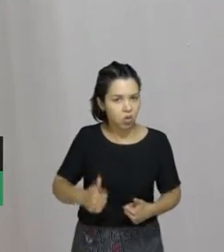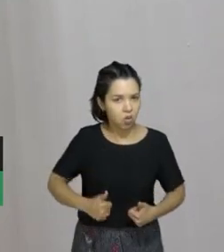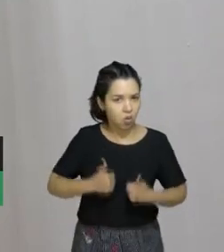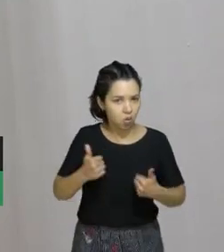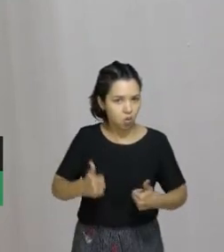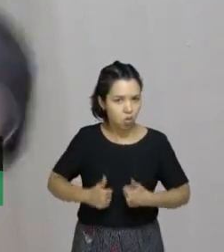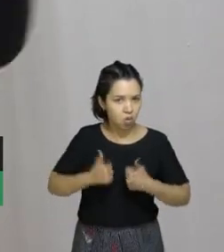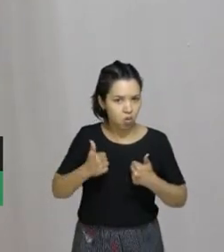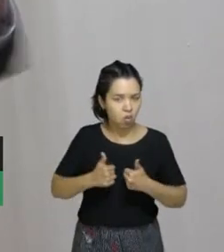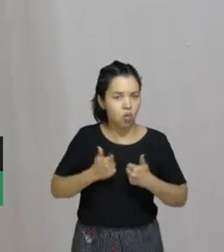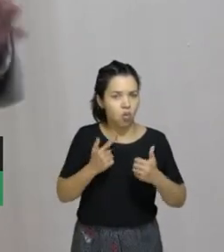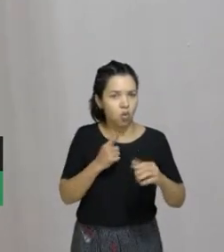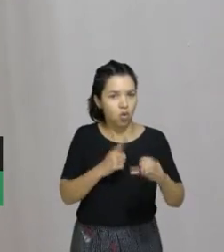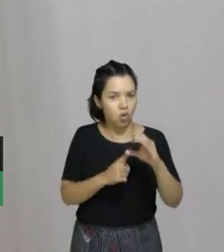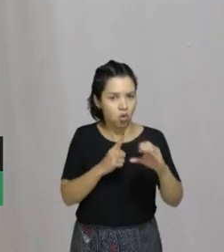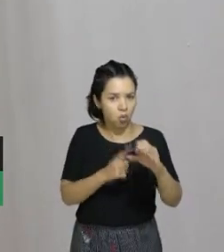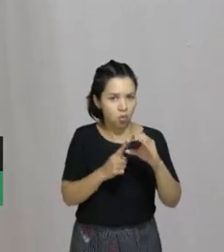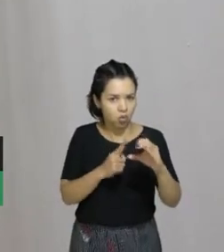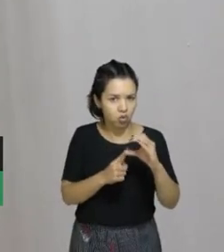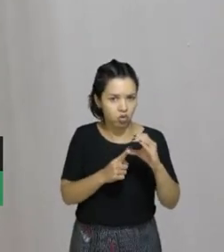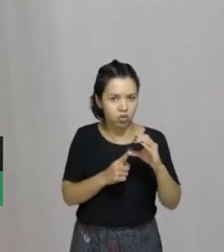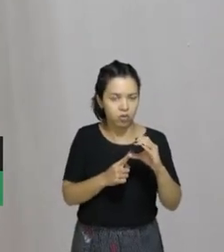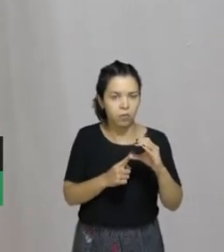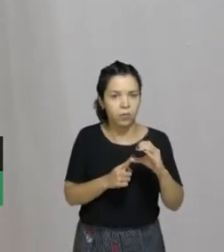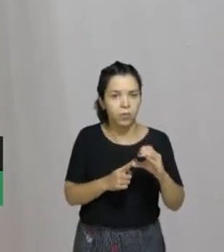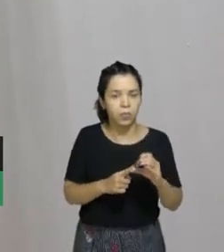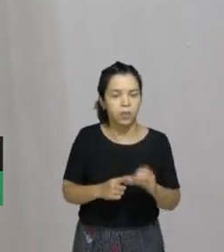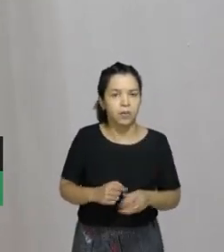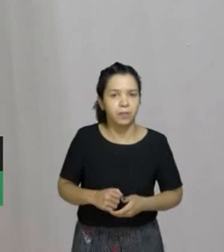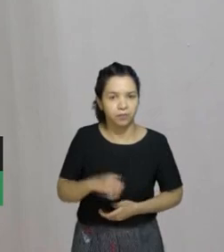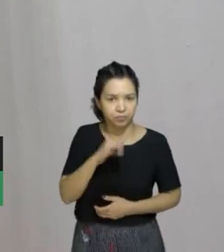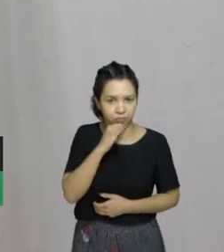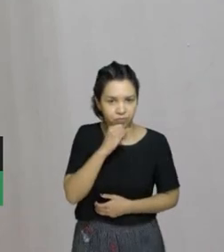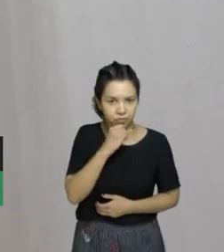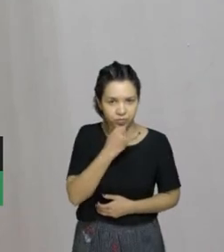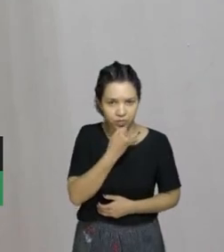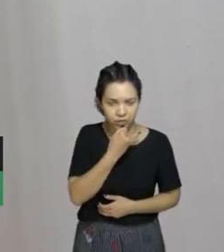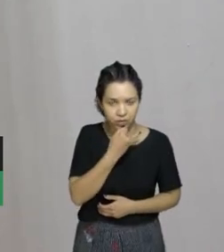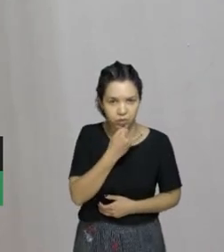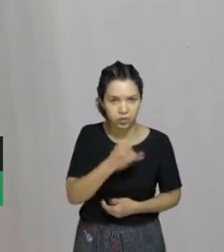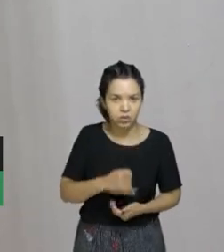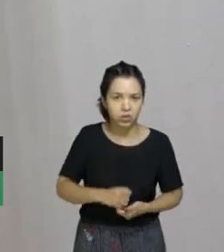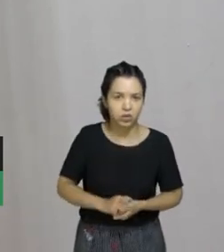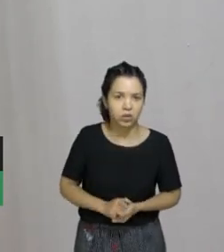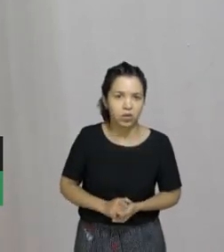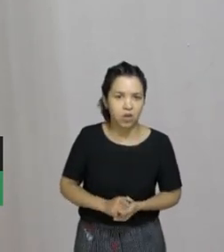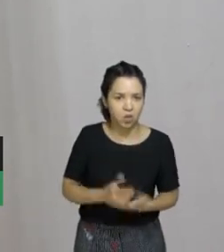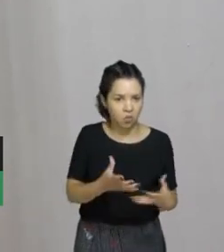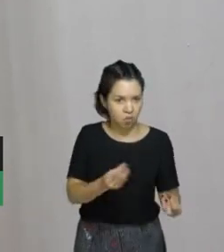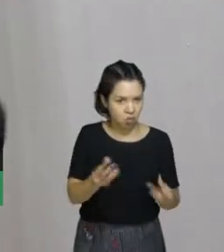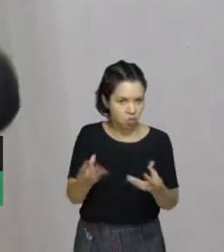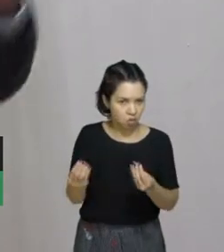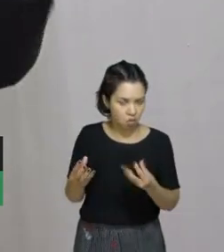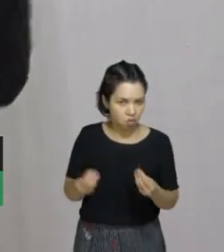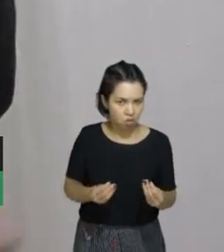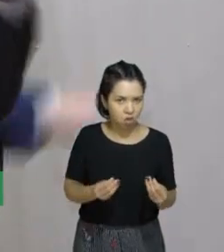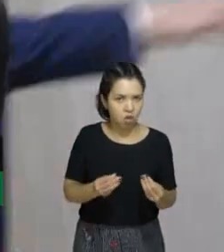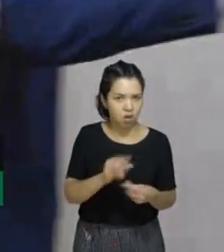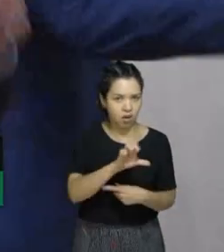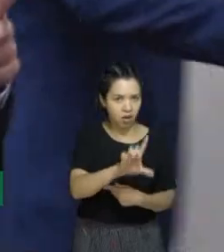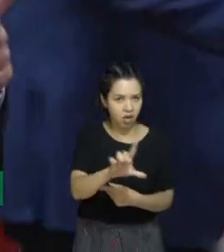comunista. Infelizmente, para aqueles que fizeram L, e foram muitos, estão vendo